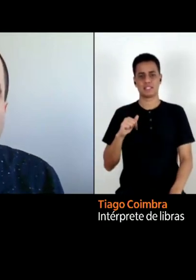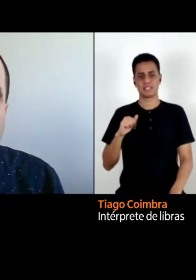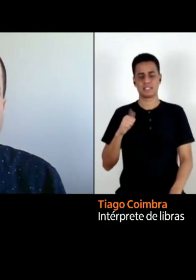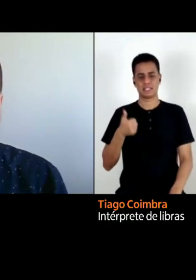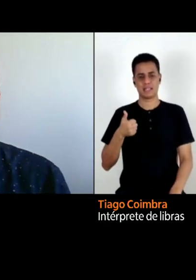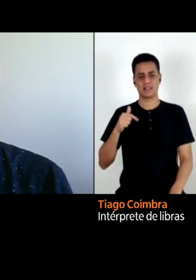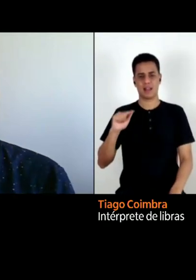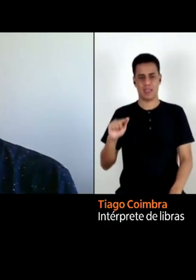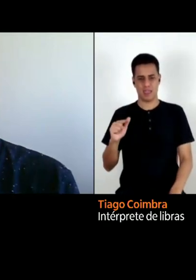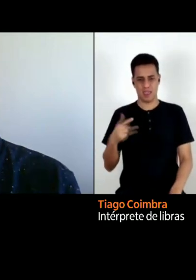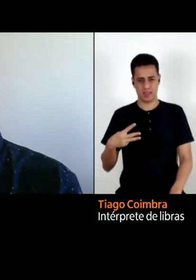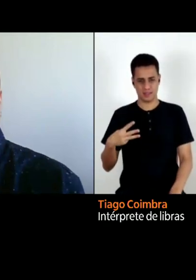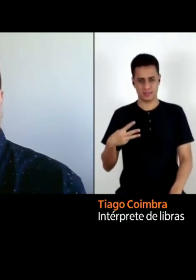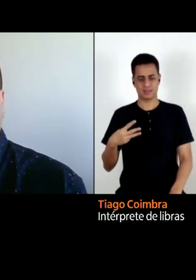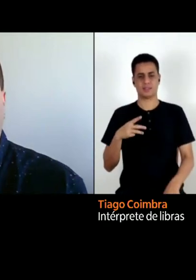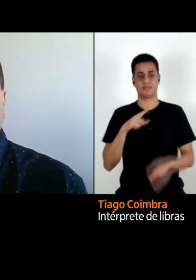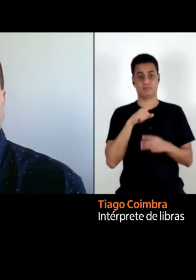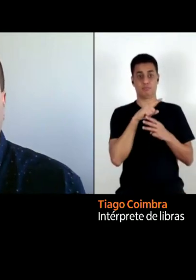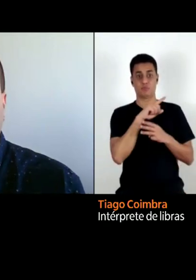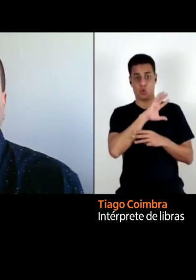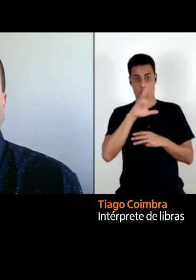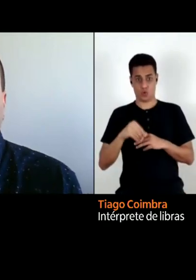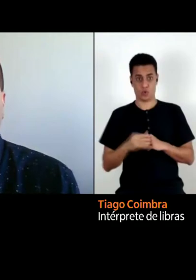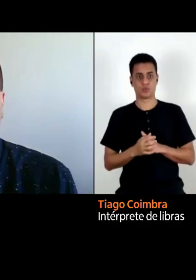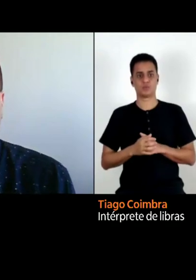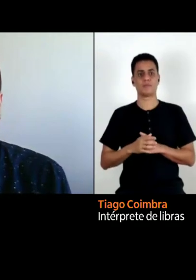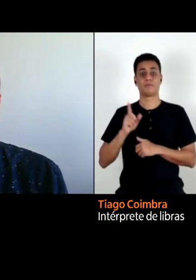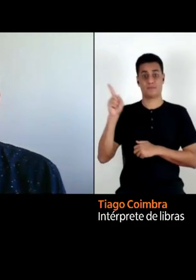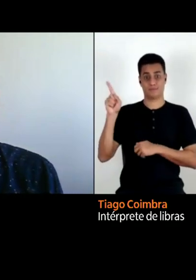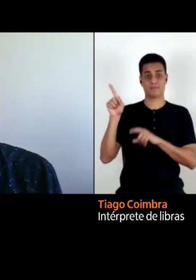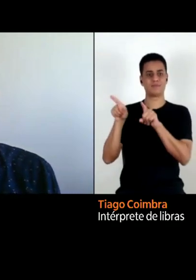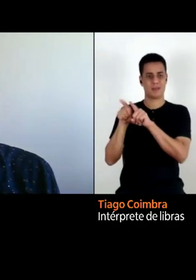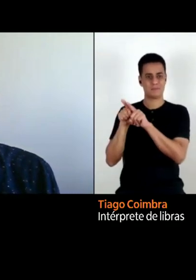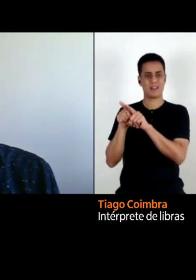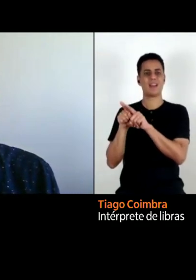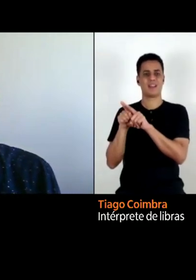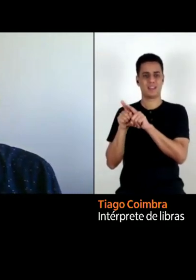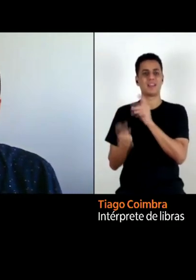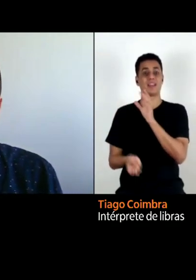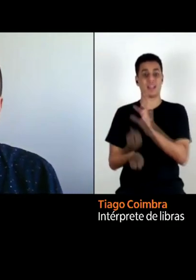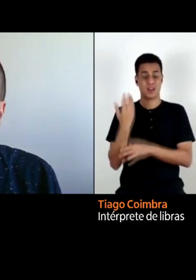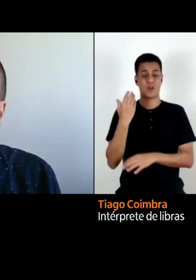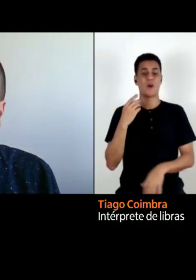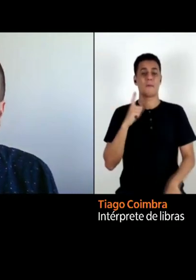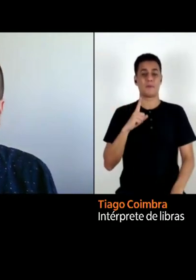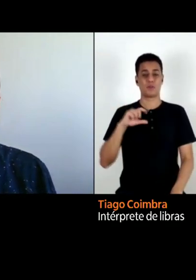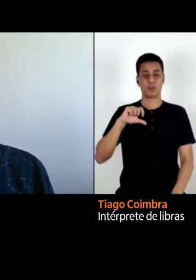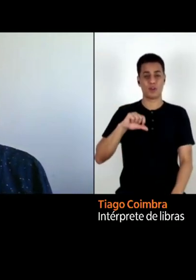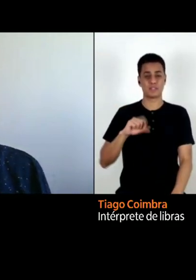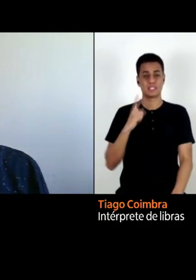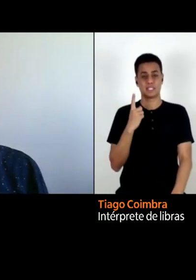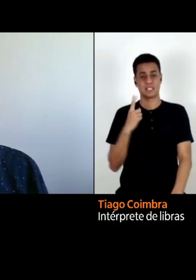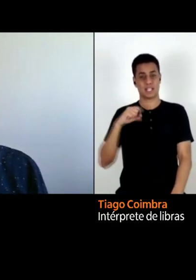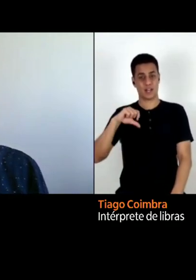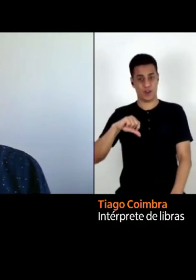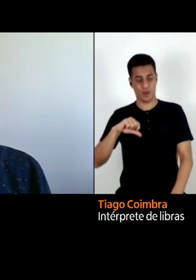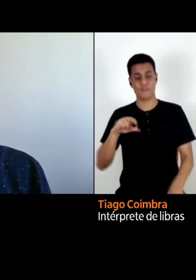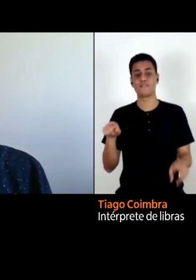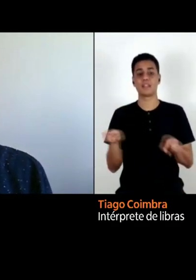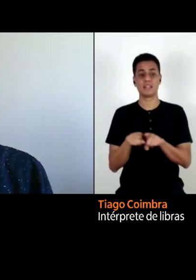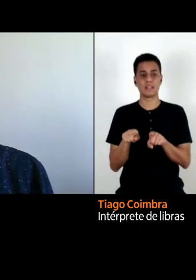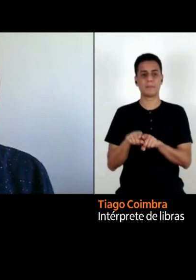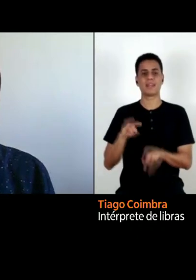Kurt Schwitters, Construção para Nobres Damas, de 1919, e Tatlin, com um relevo